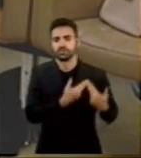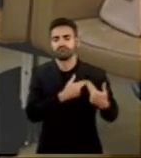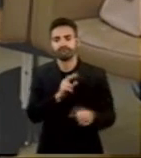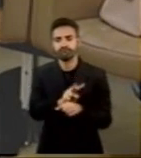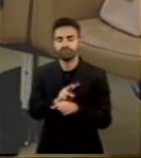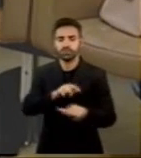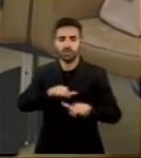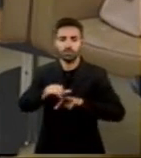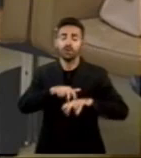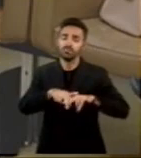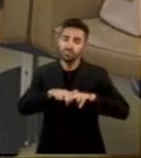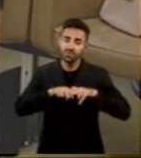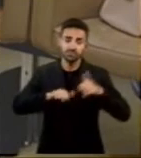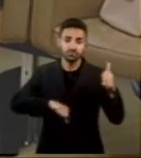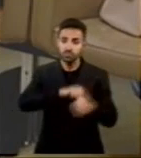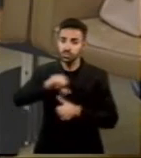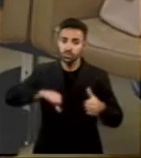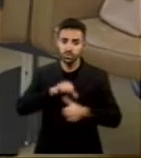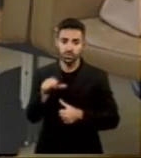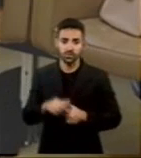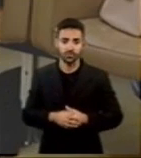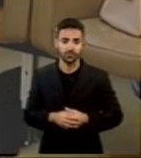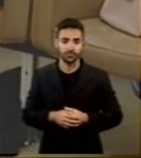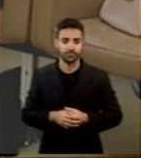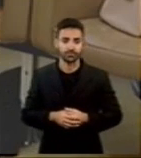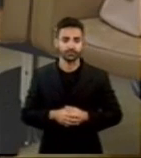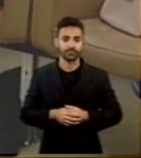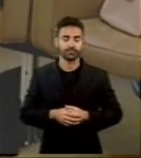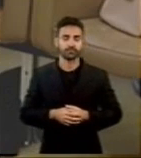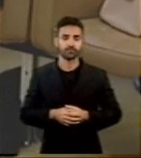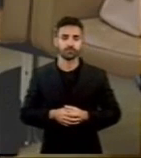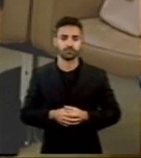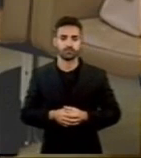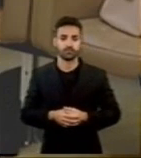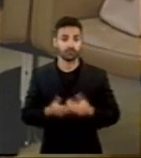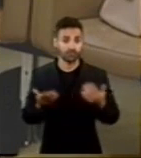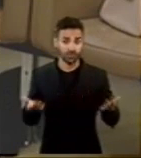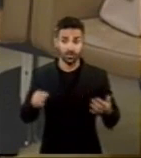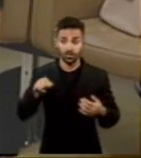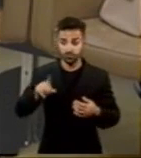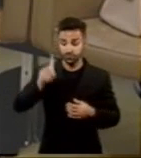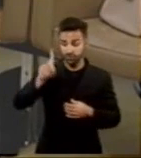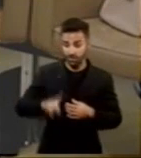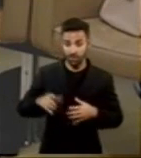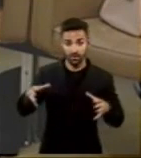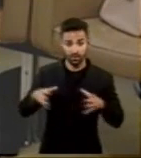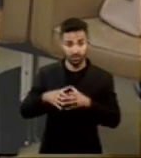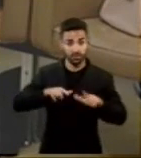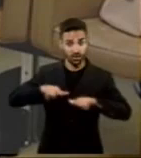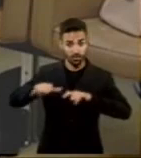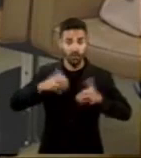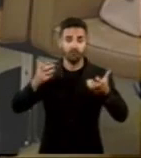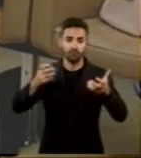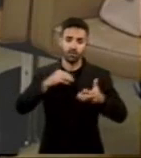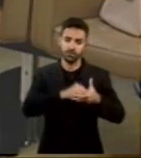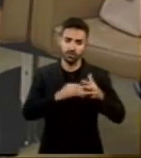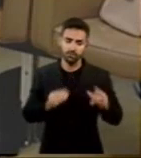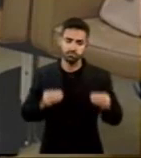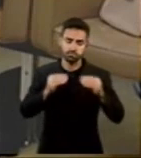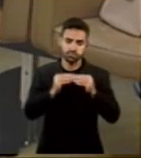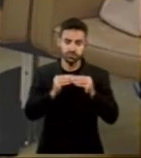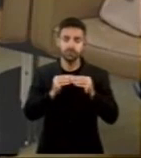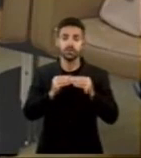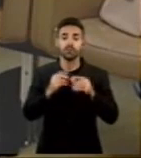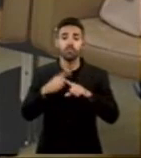situação mudou muito. Então, eu não posso impingir a esse direito dos trabalhadores que conclamam receber um adicional